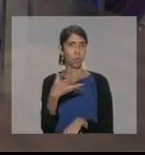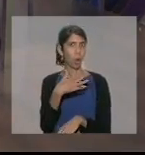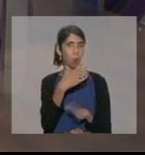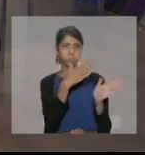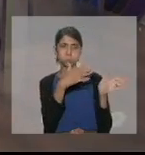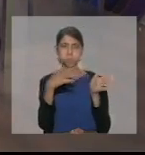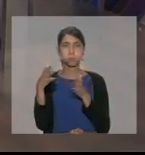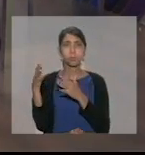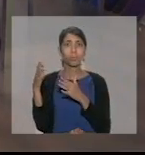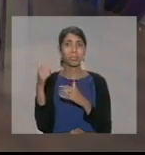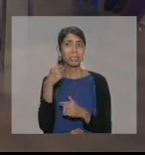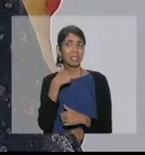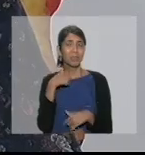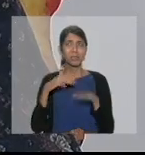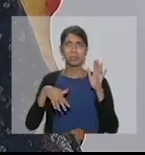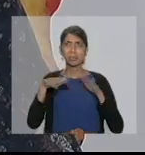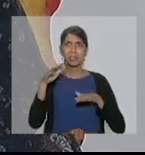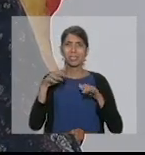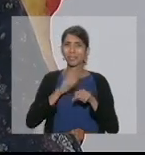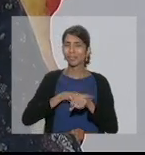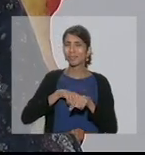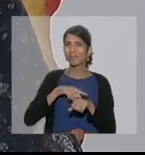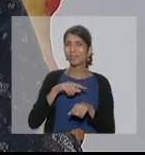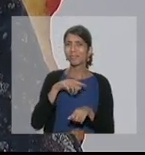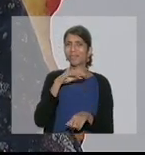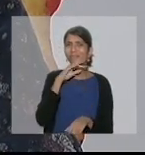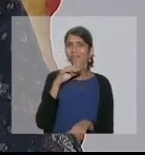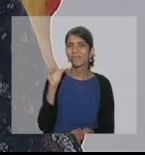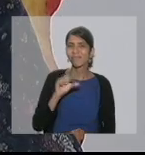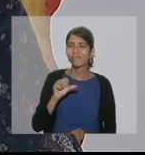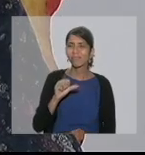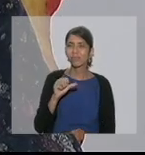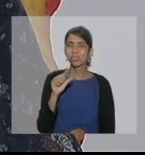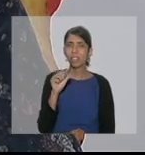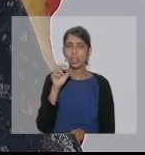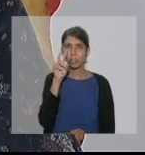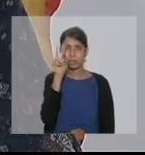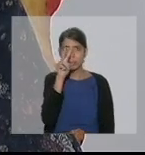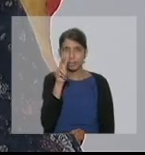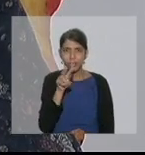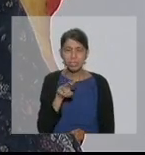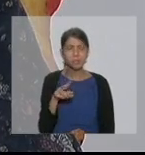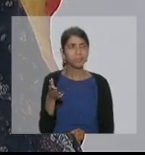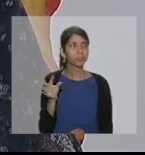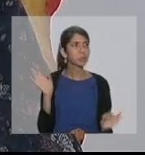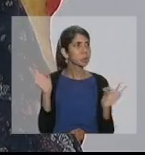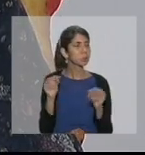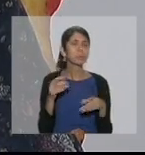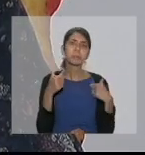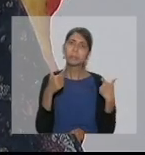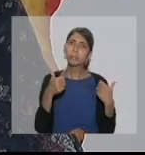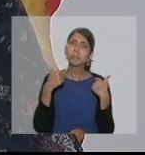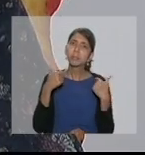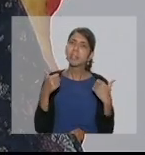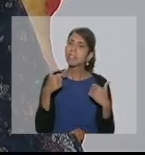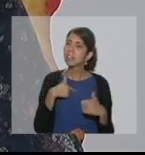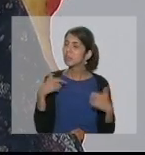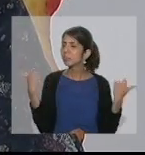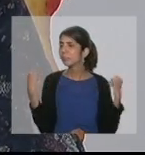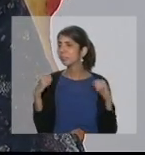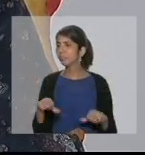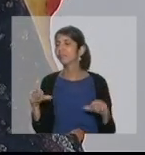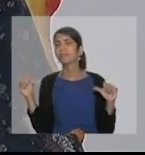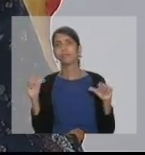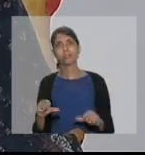de estrear. E você, às vezes, está num momento ruim. Quando você passa aquele feed de notícia, fala, nossa, tá todo mundo vivendo super bem, eu tô